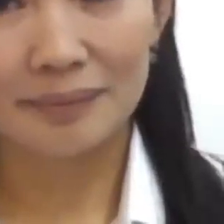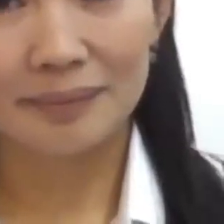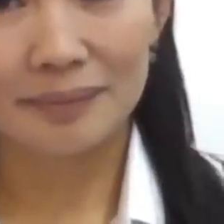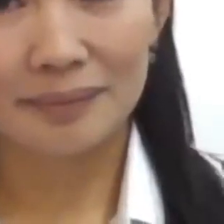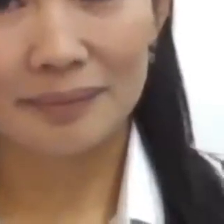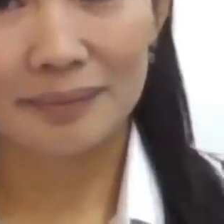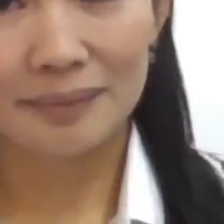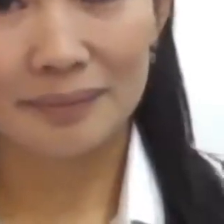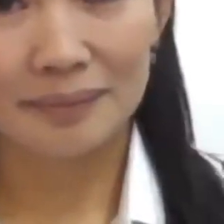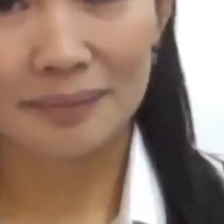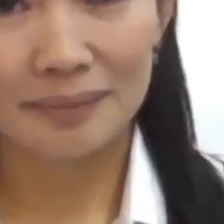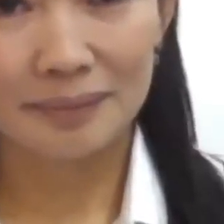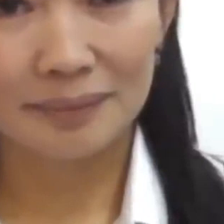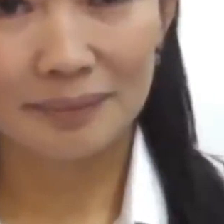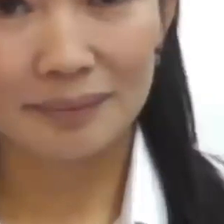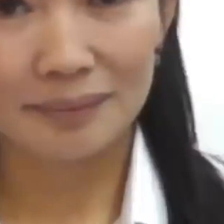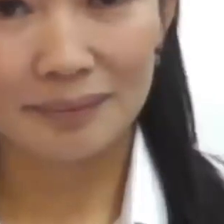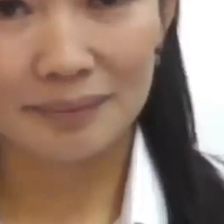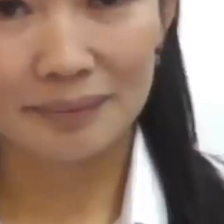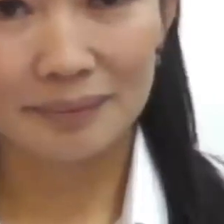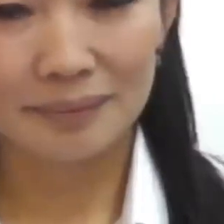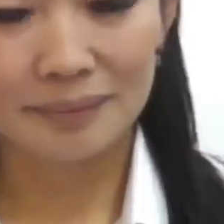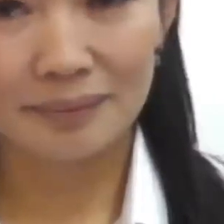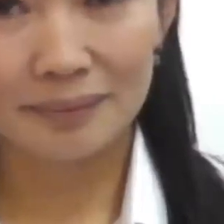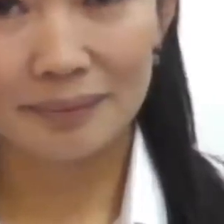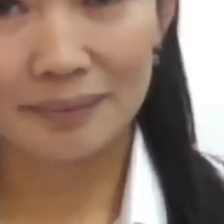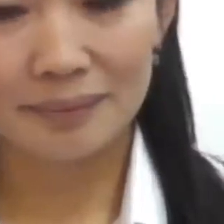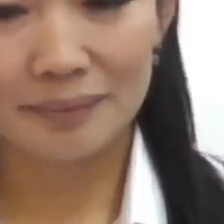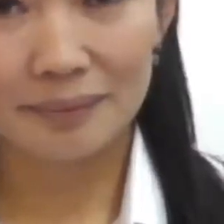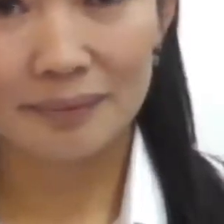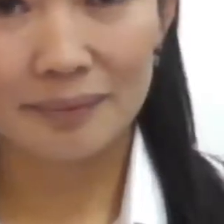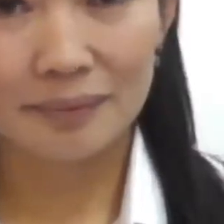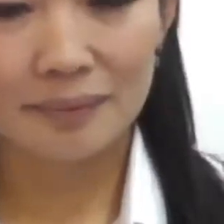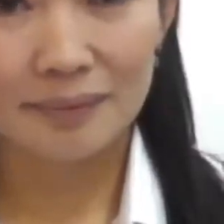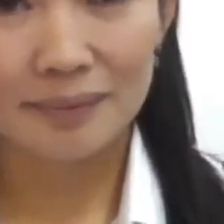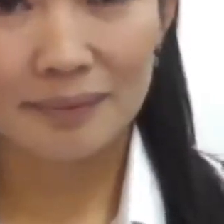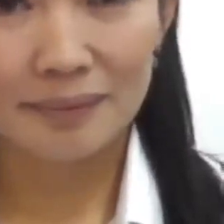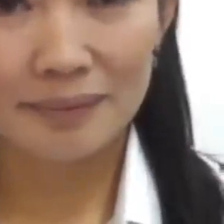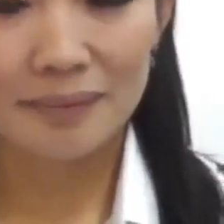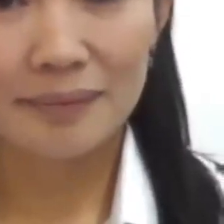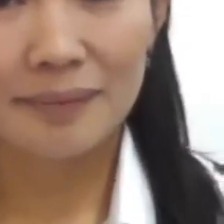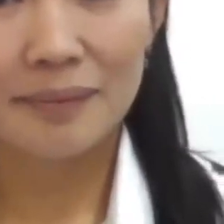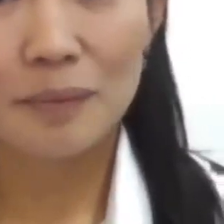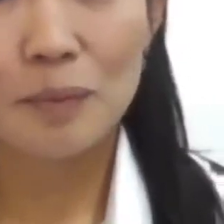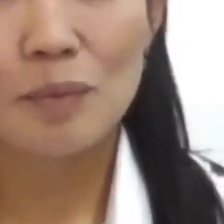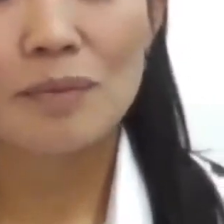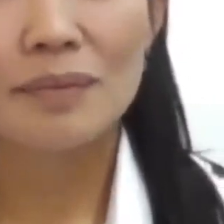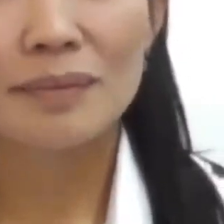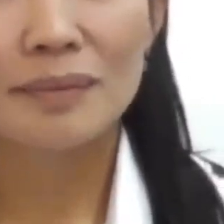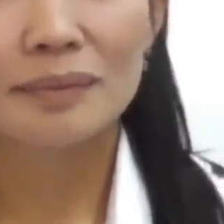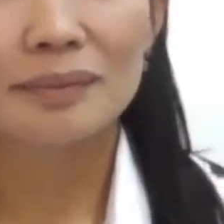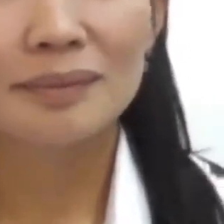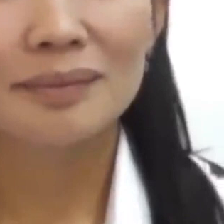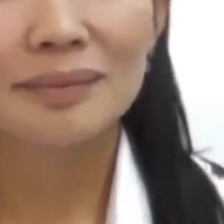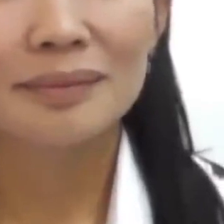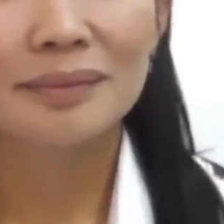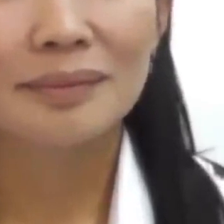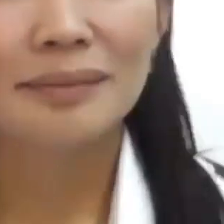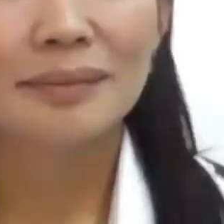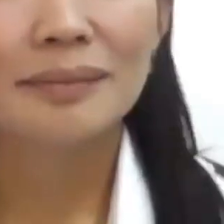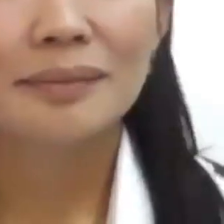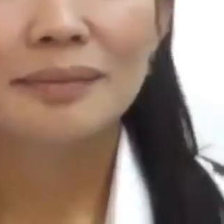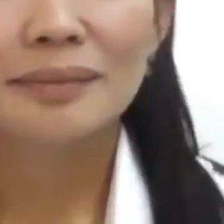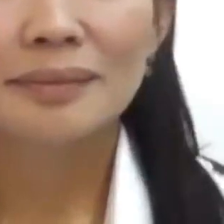cinza. E agradeço imensamente a oportunidade de estar aqui com vocês nessa Semana do Meio Ambiente. O TRE São Paulo tem sido aí um